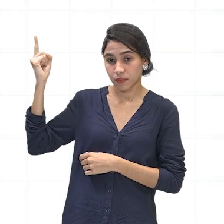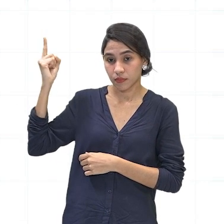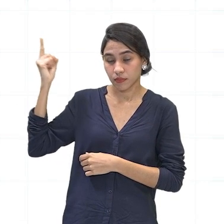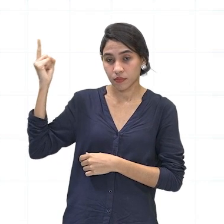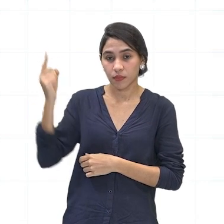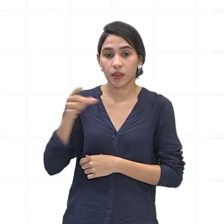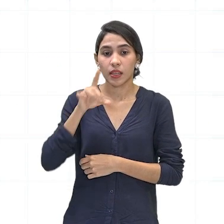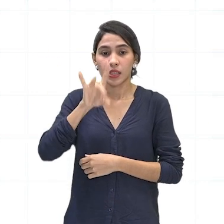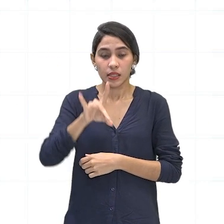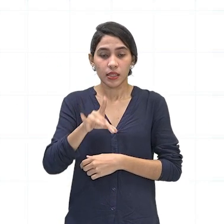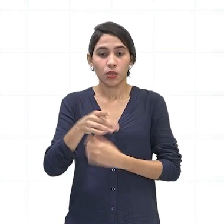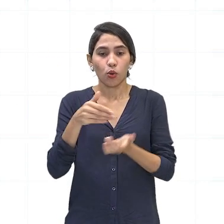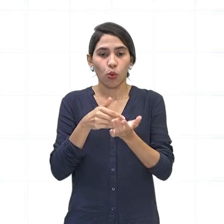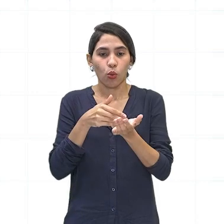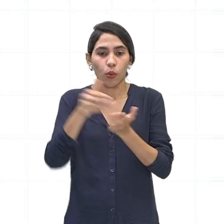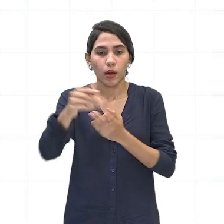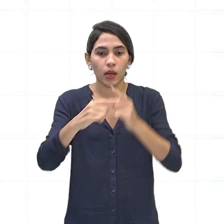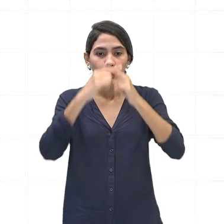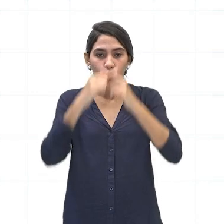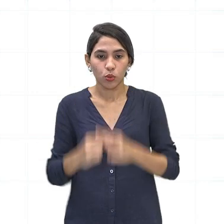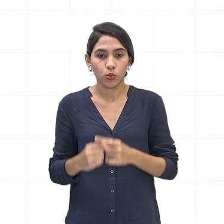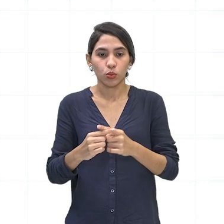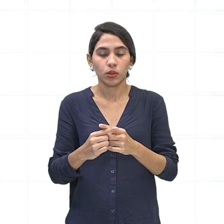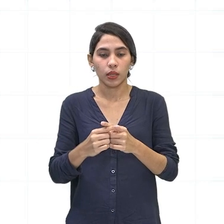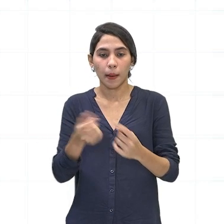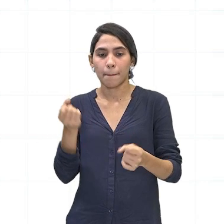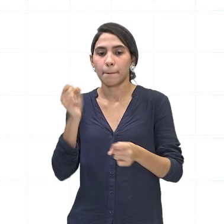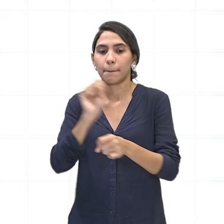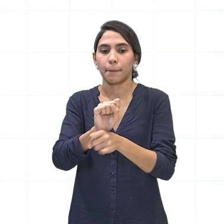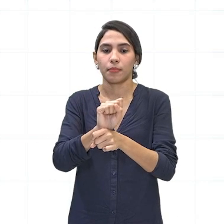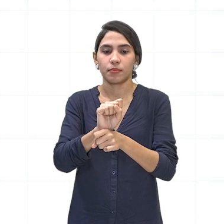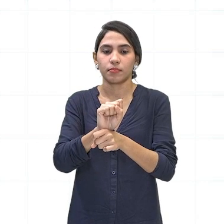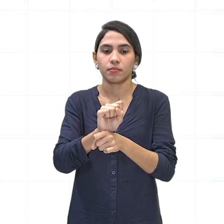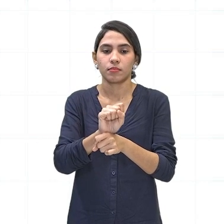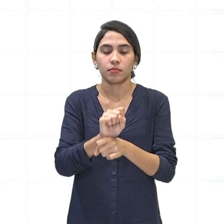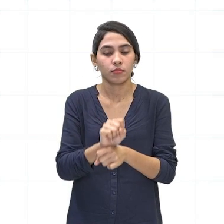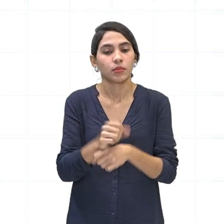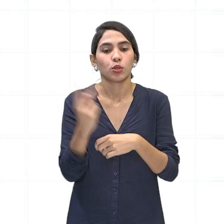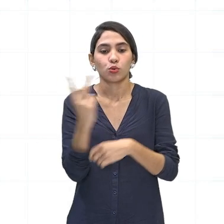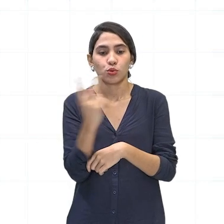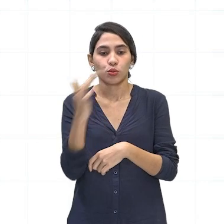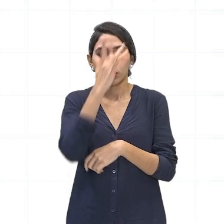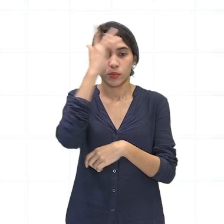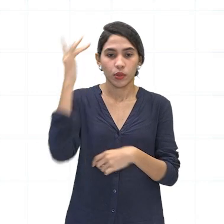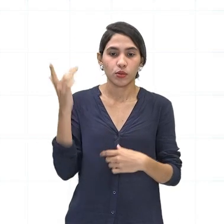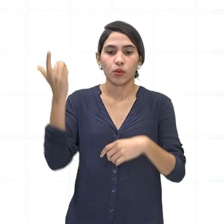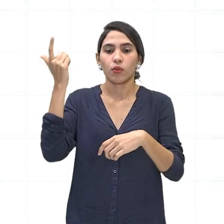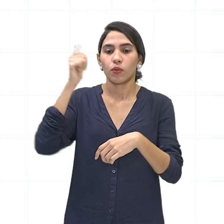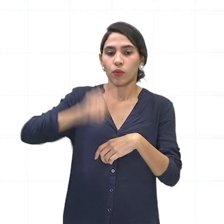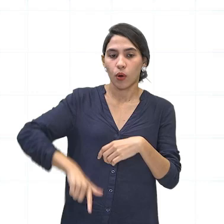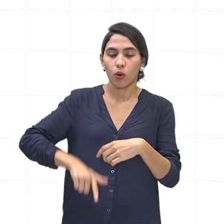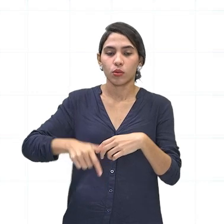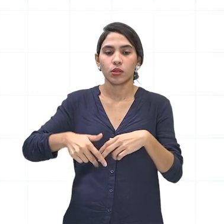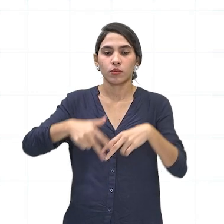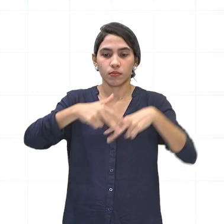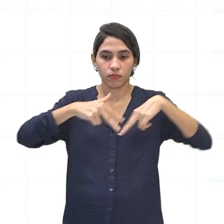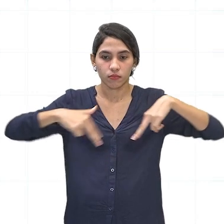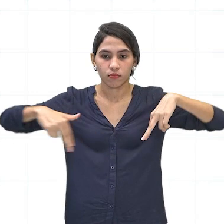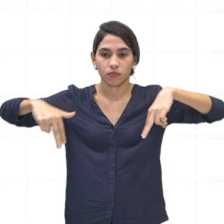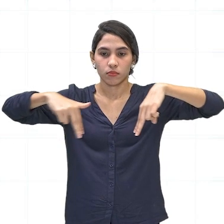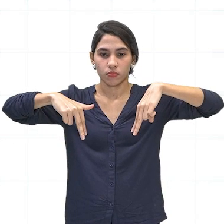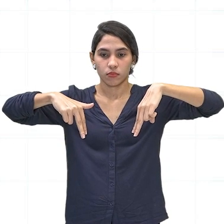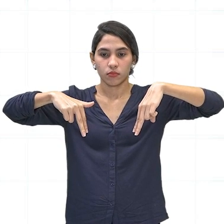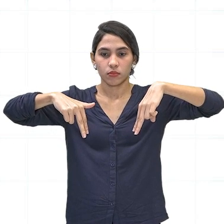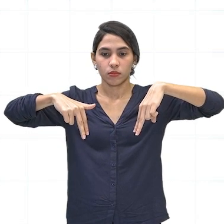é marcado, a luta é interrompida e os kendokas retornam às suas posições